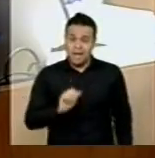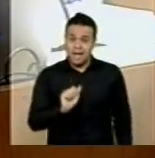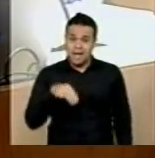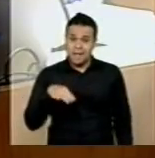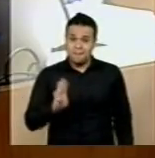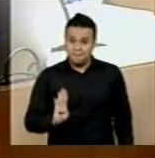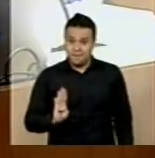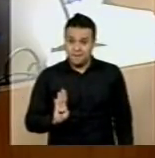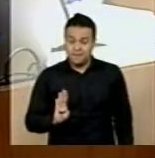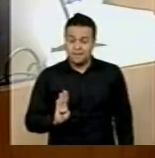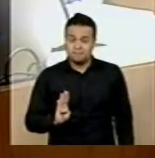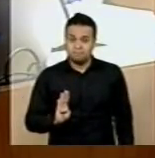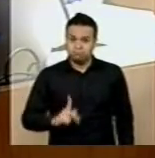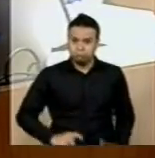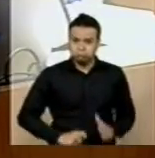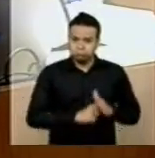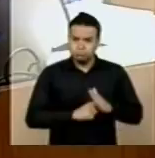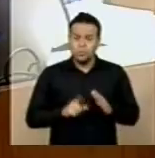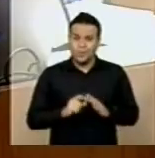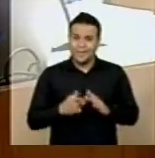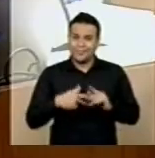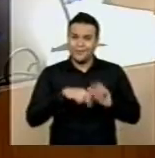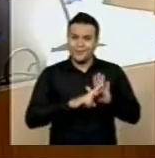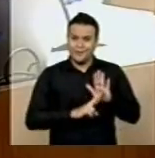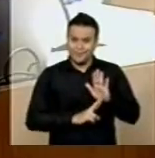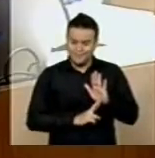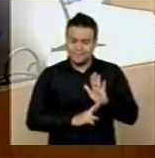impugnou normas que previam